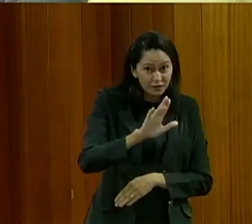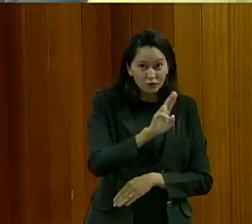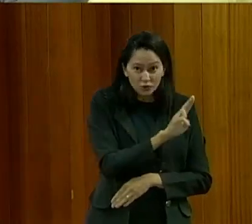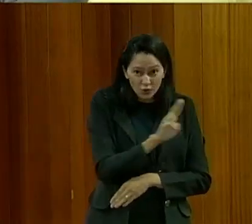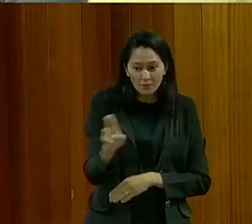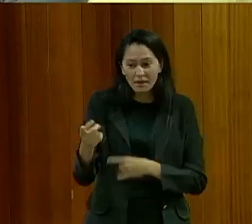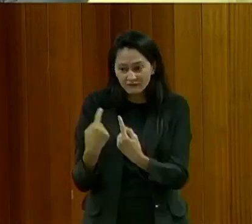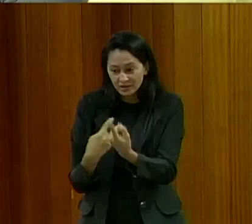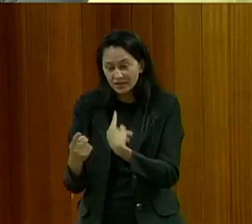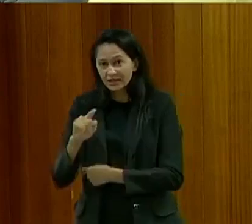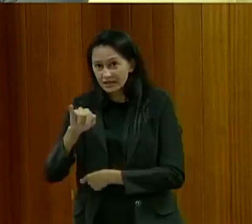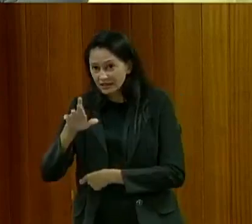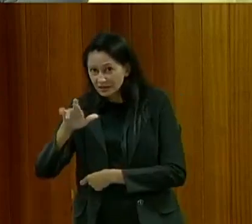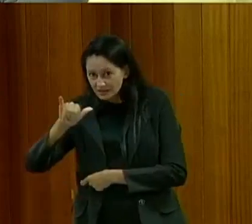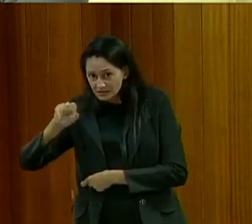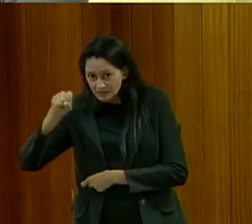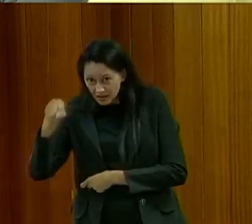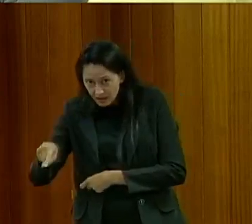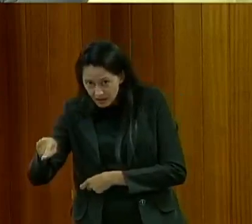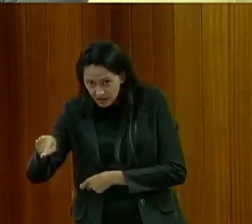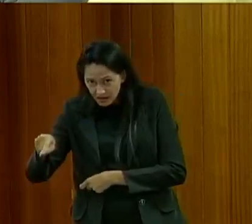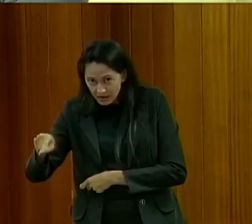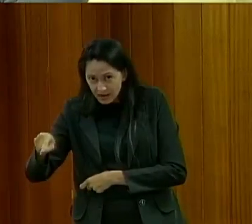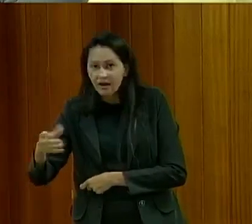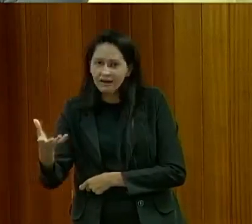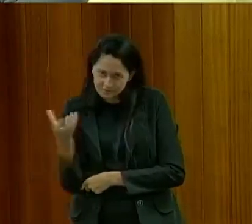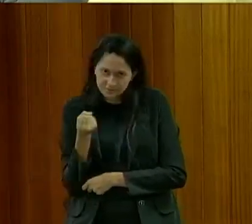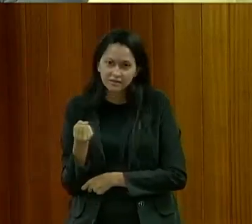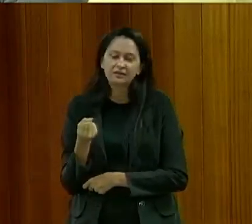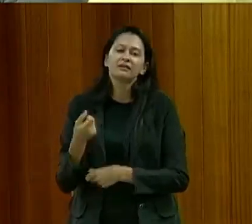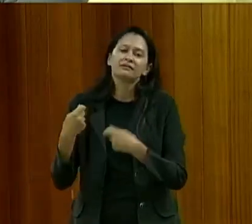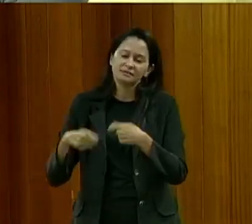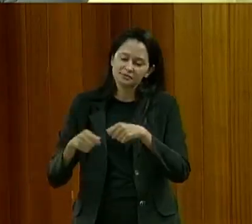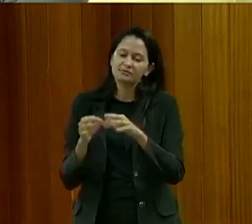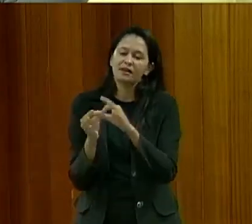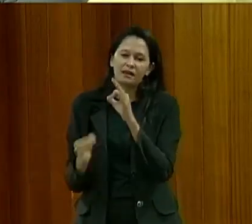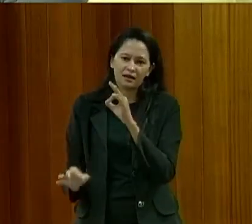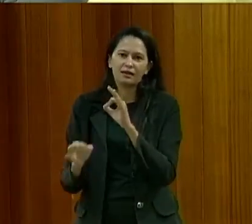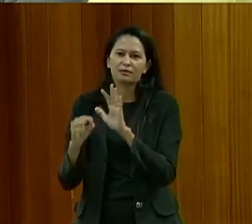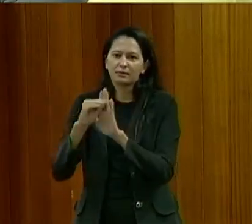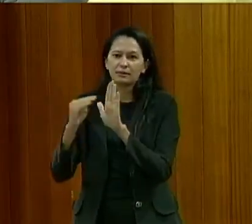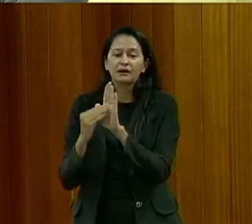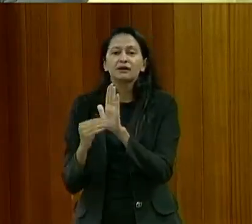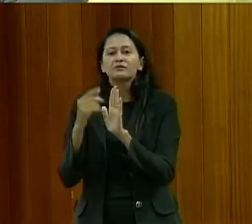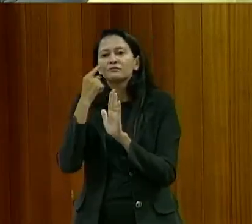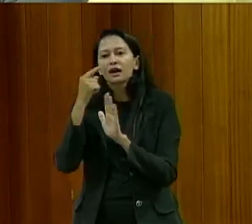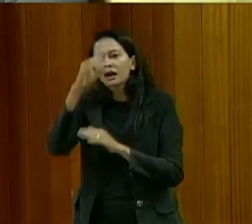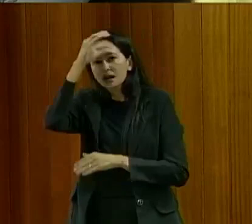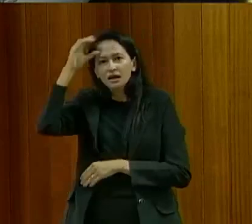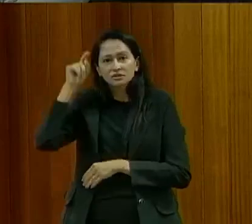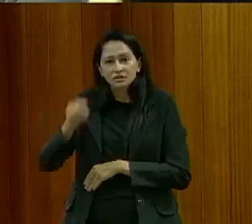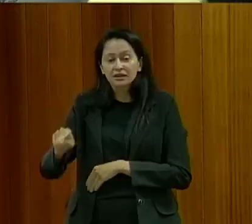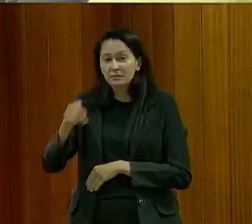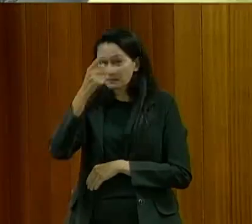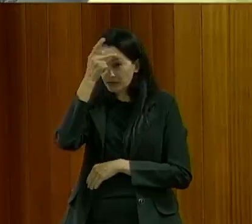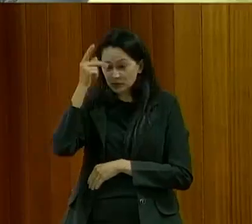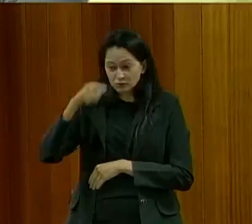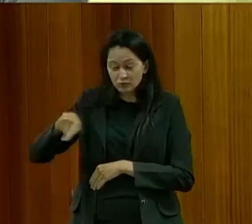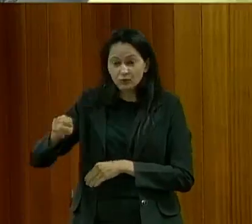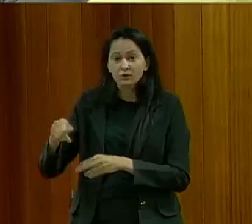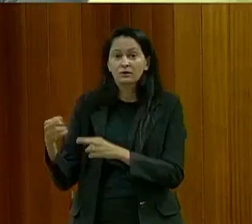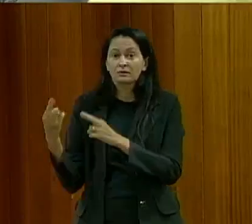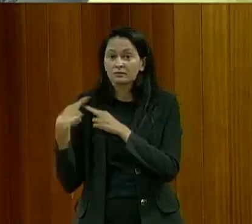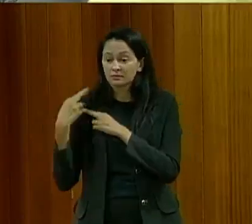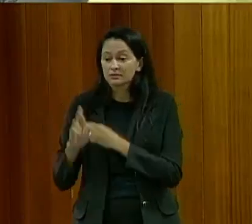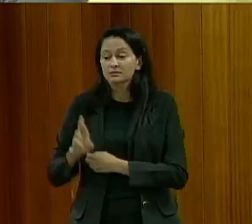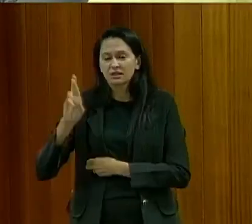botar a Agrovia e Resende, Tem que esticar a corda para atender aqueles comerciantes lá. Inclusive, o comando dessa CCJ